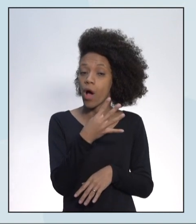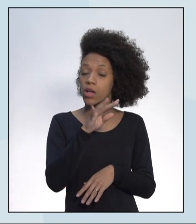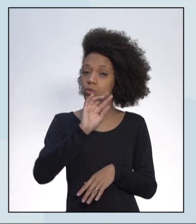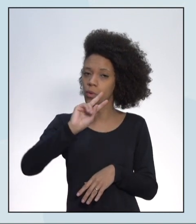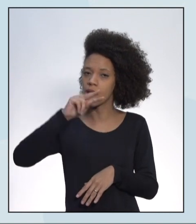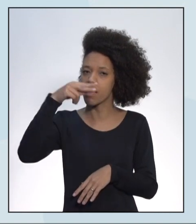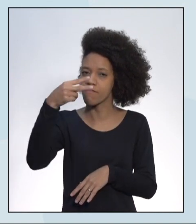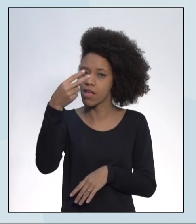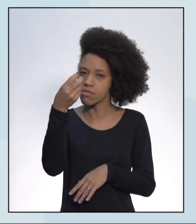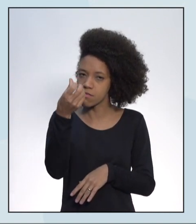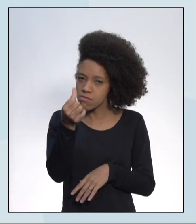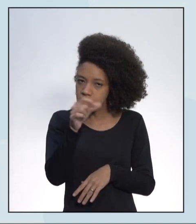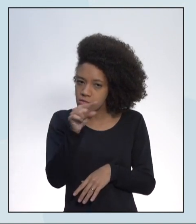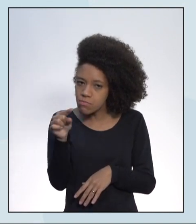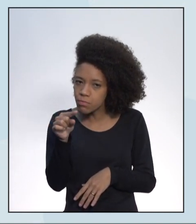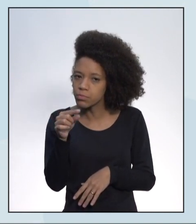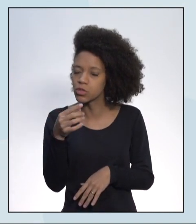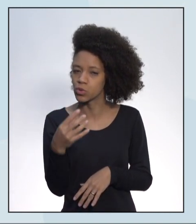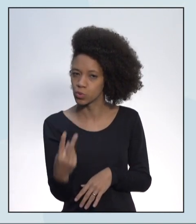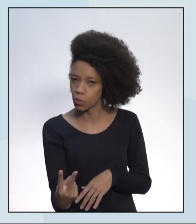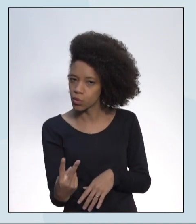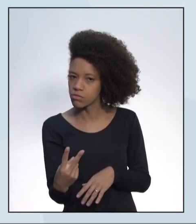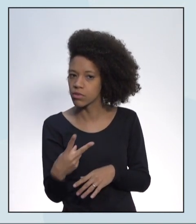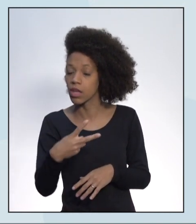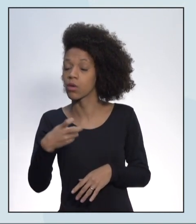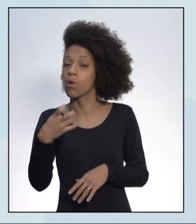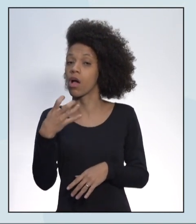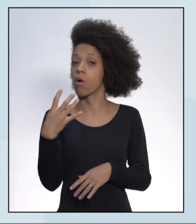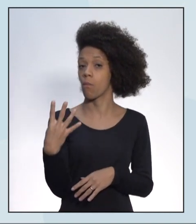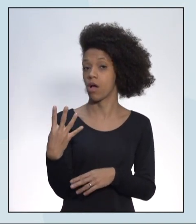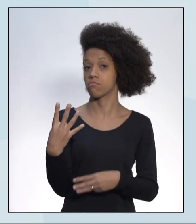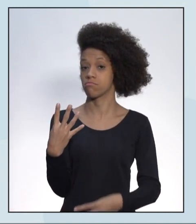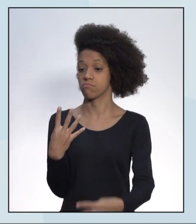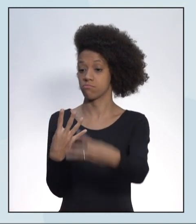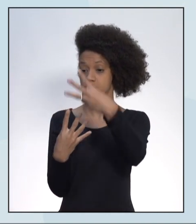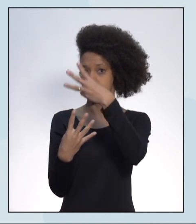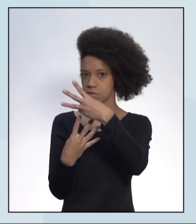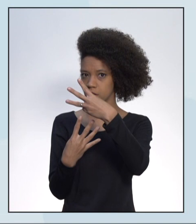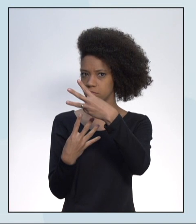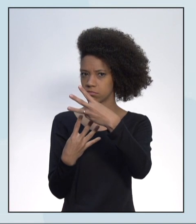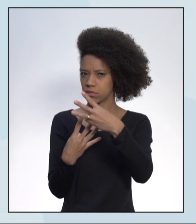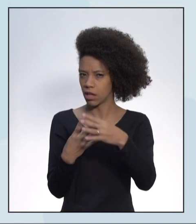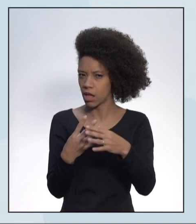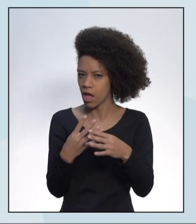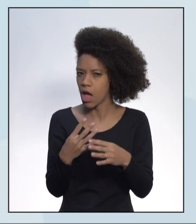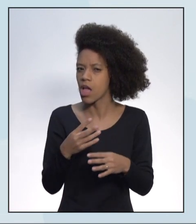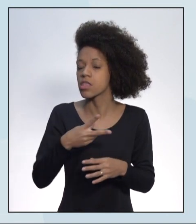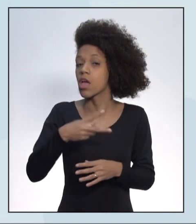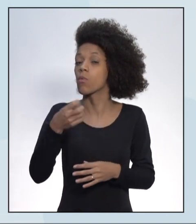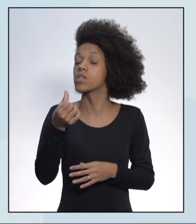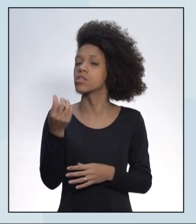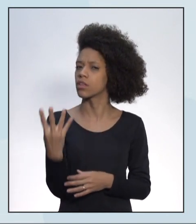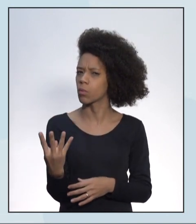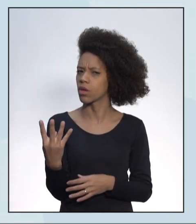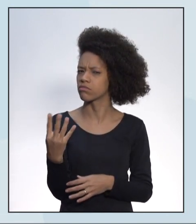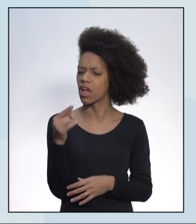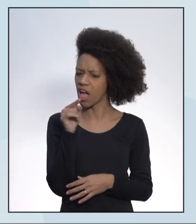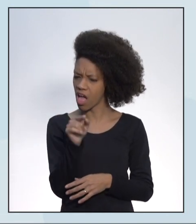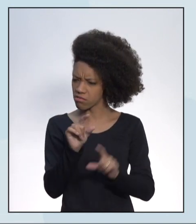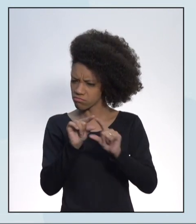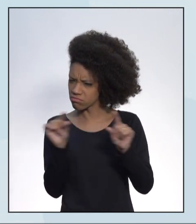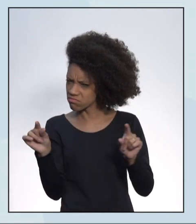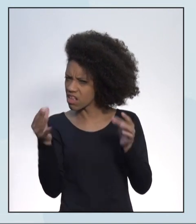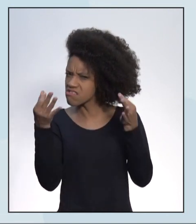sobre 2 é igual a 4 ao cubo, que é igual a 64. A solução dele está certa? Sim ou não? E aí você